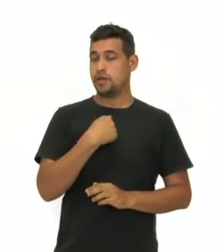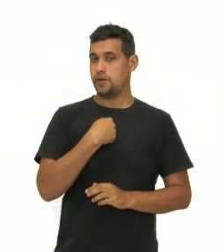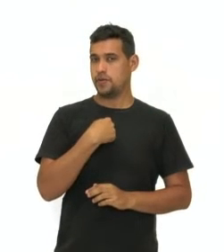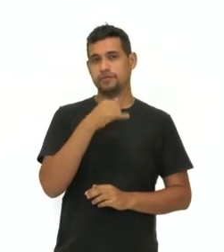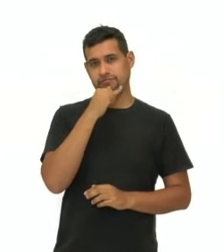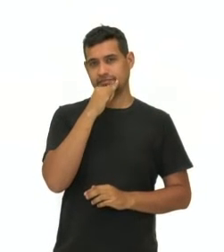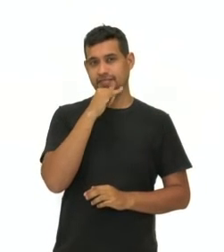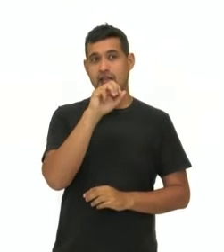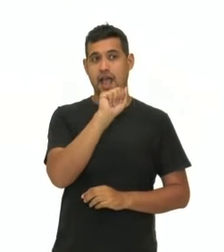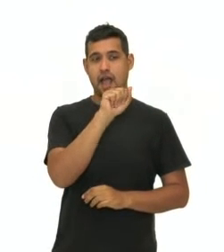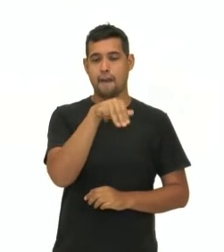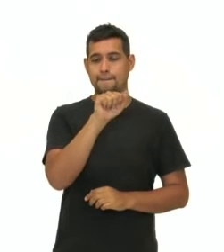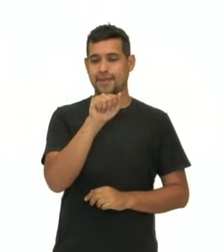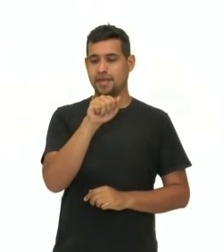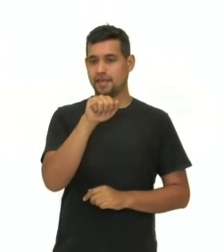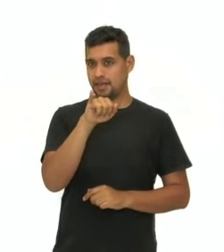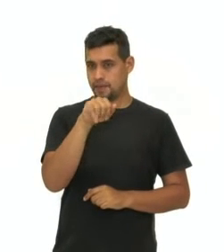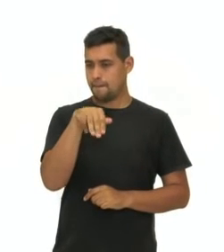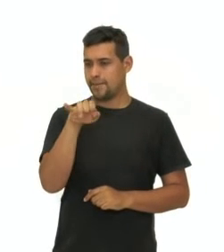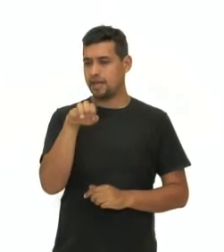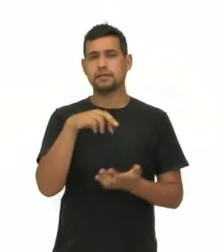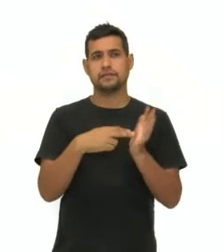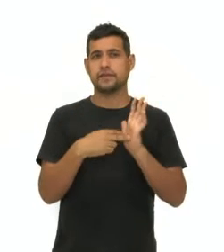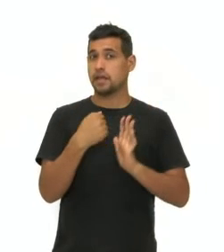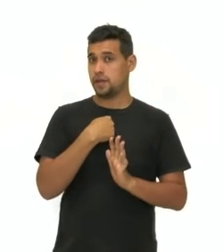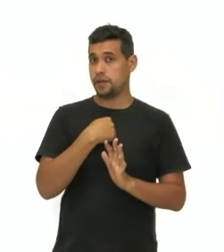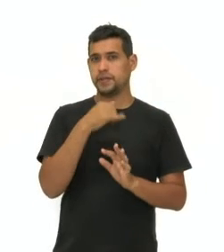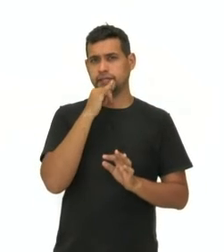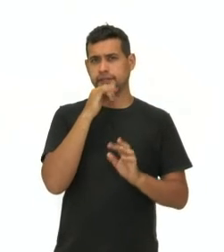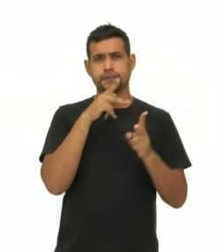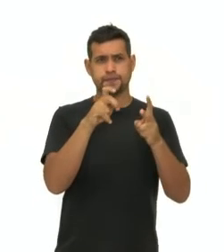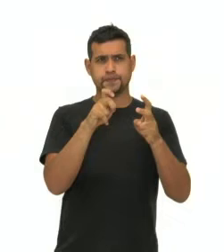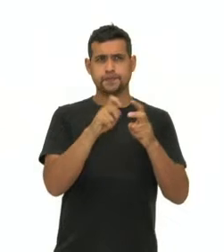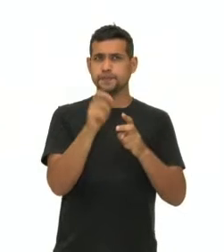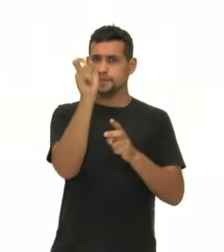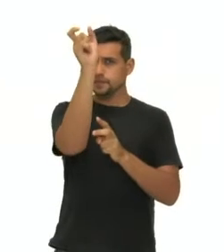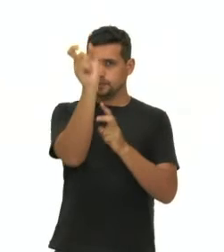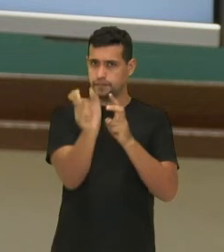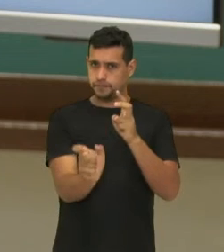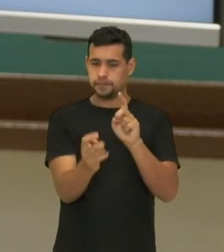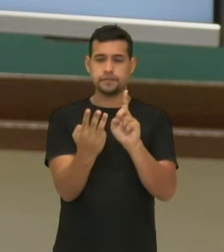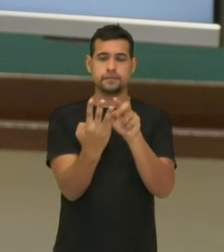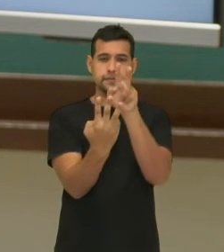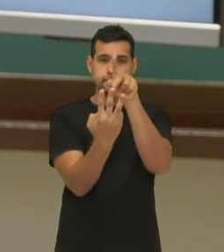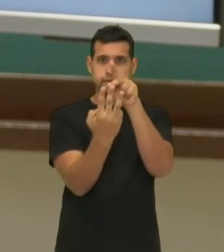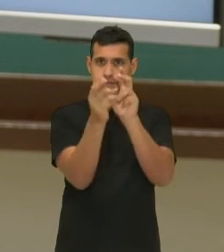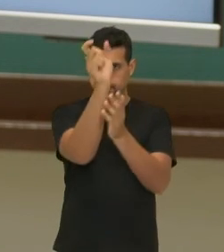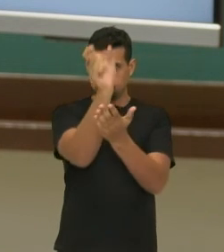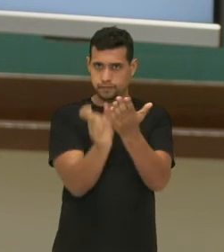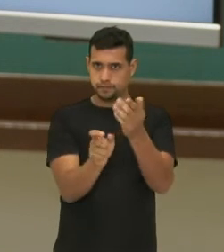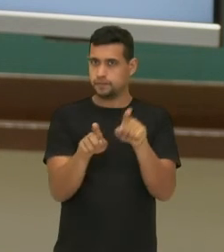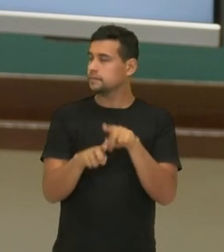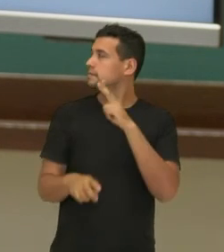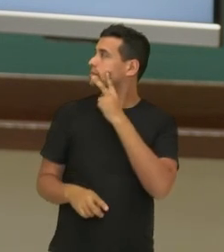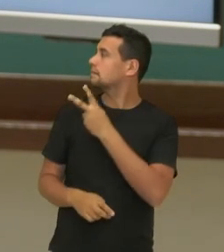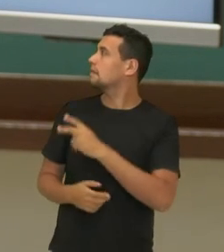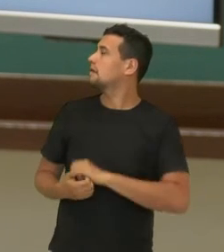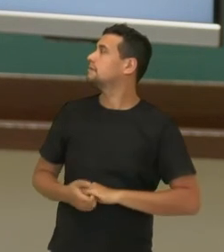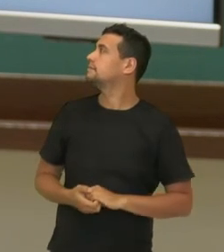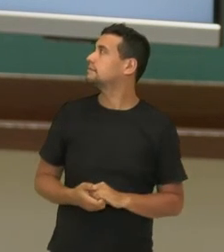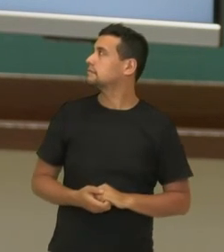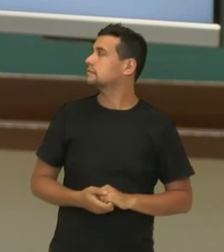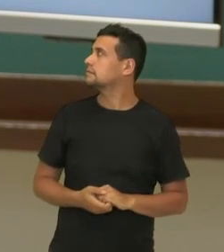aqui pessoal está nessa tabela aqui meter mesmos os pronomes